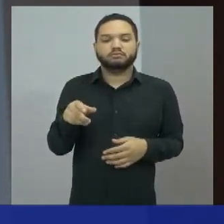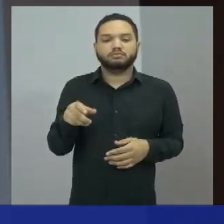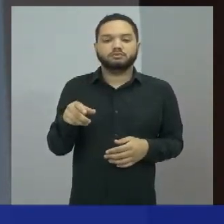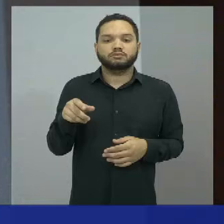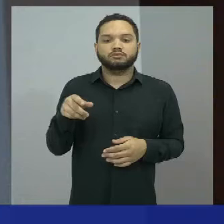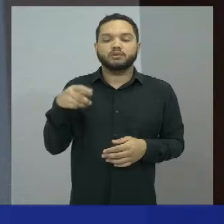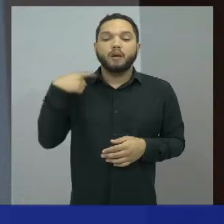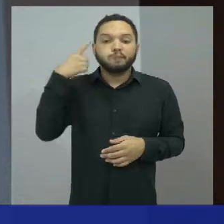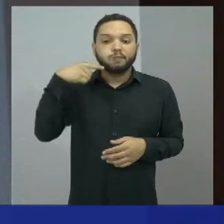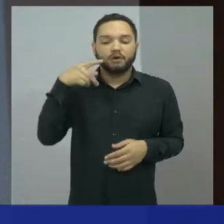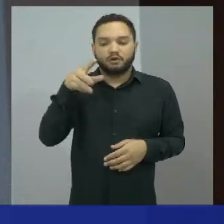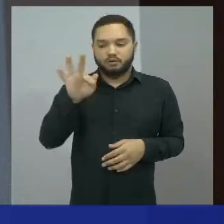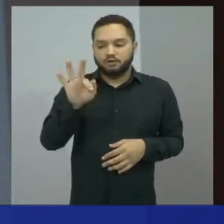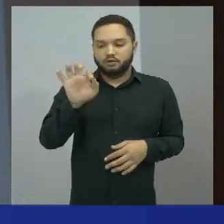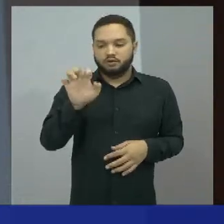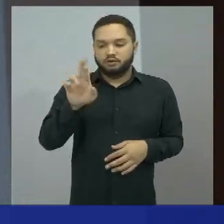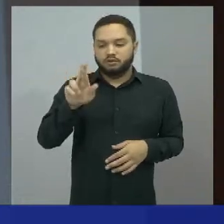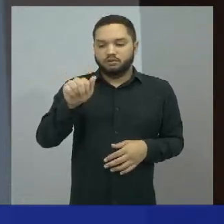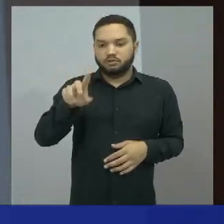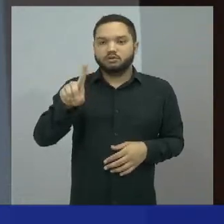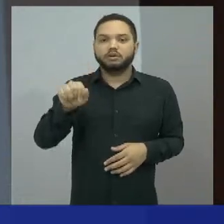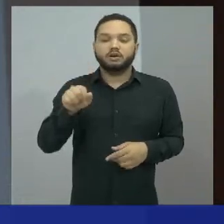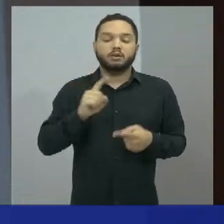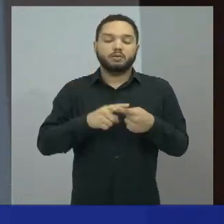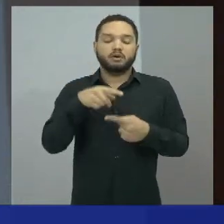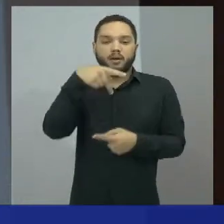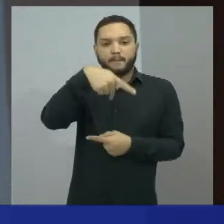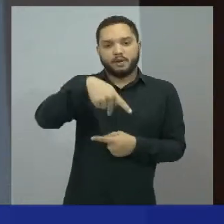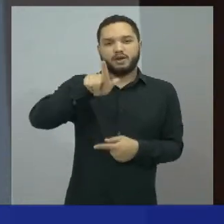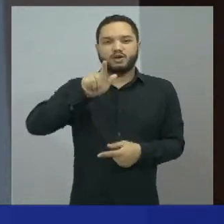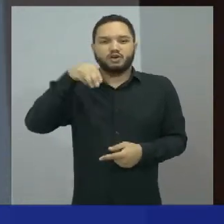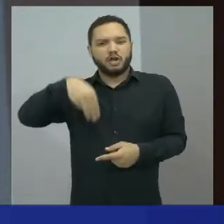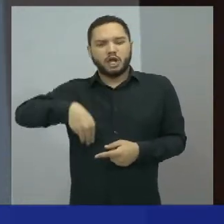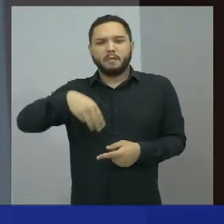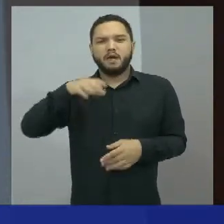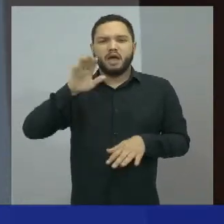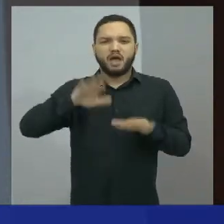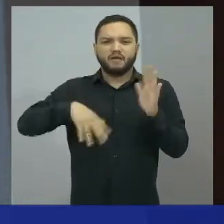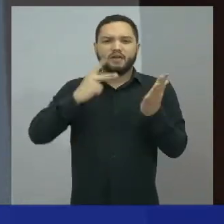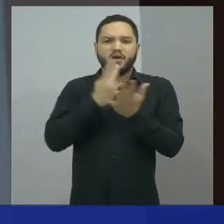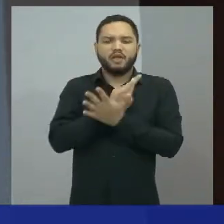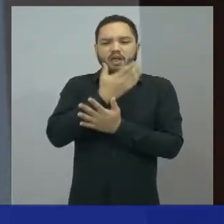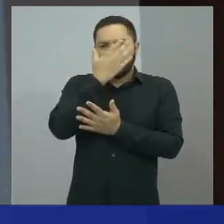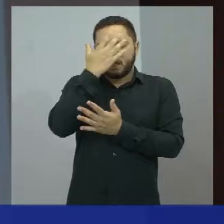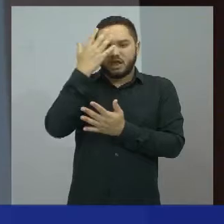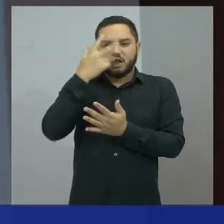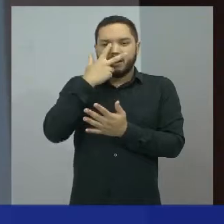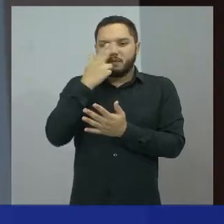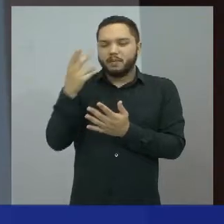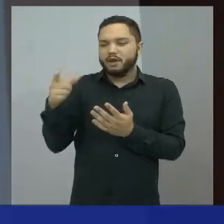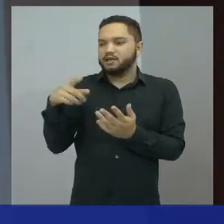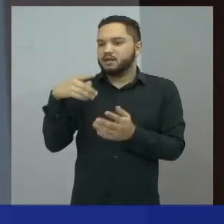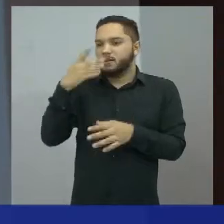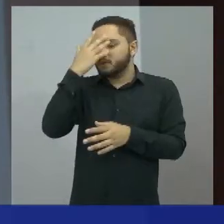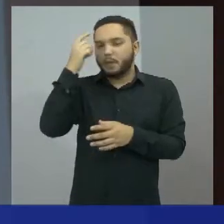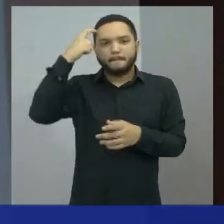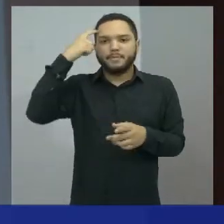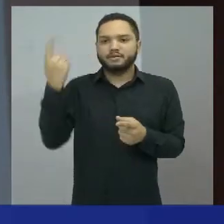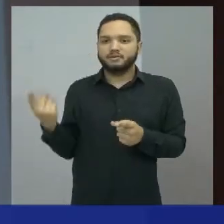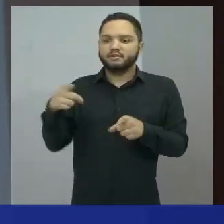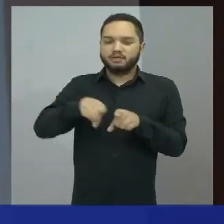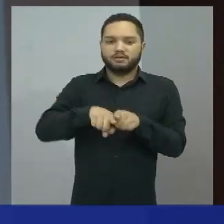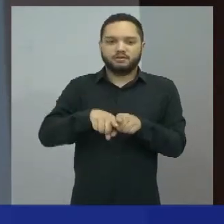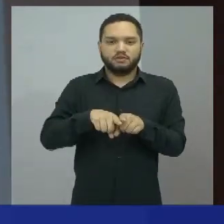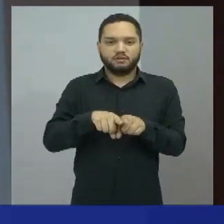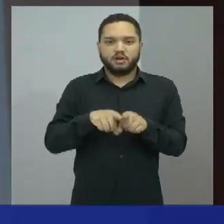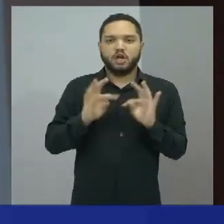realmente a PGM... ela nunca é lembrada como um parceiro forte de